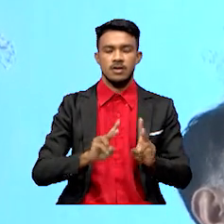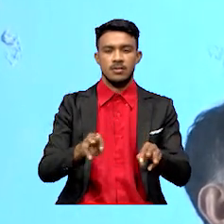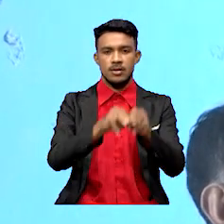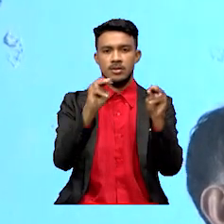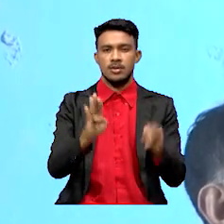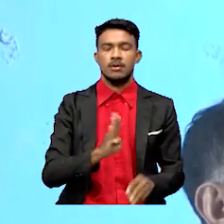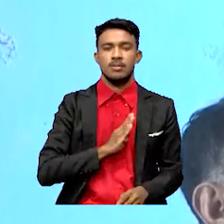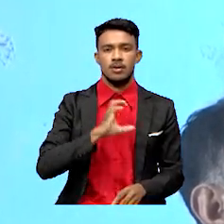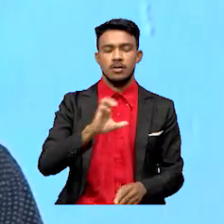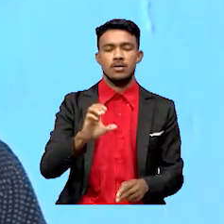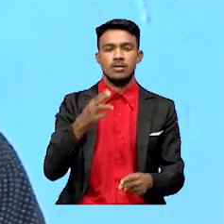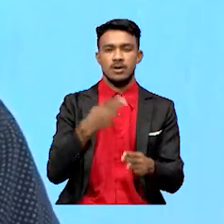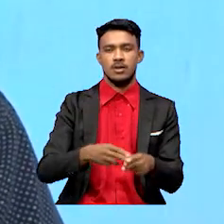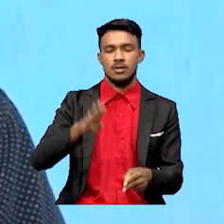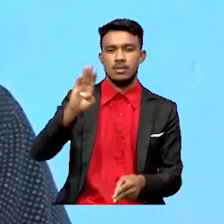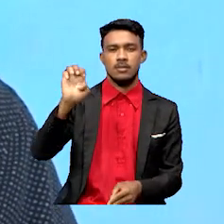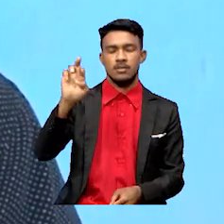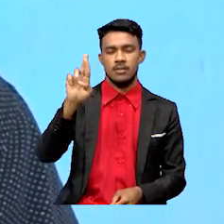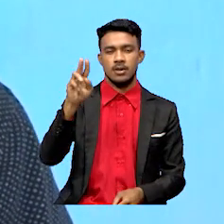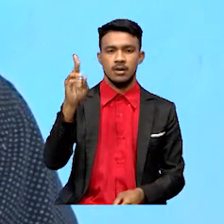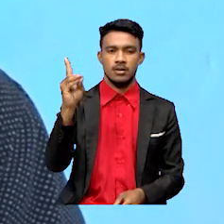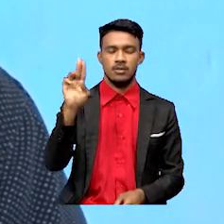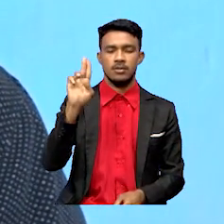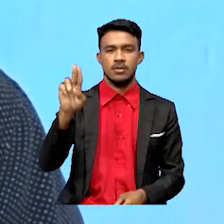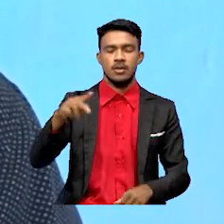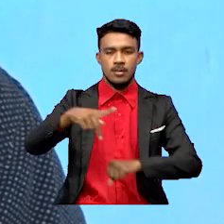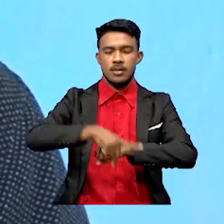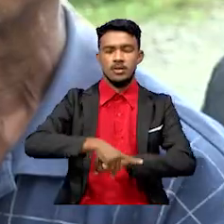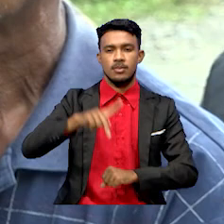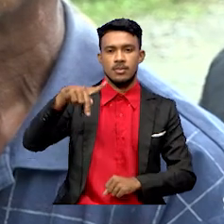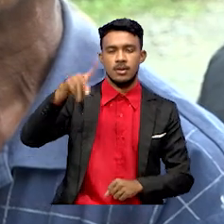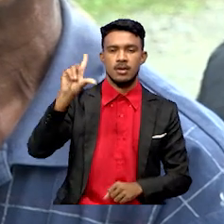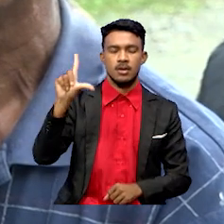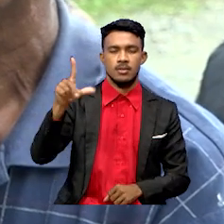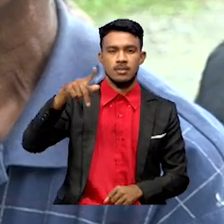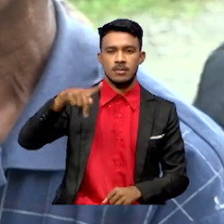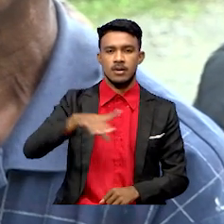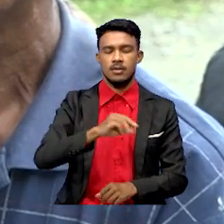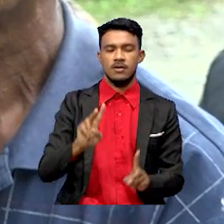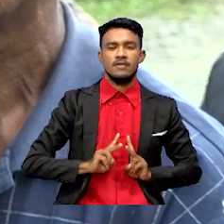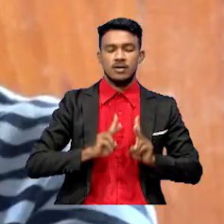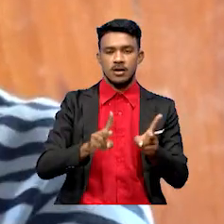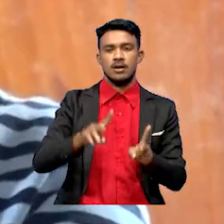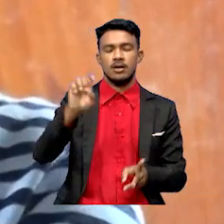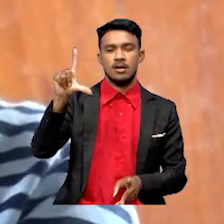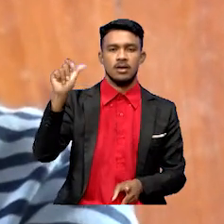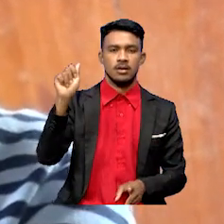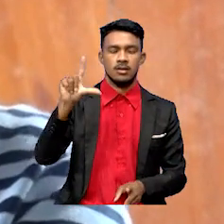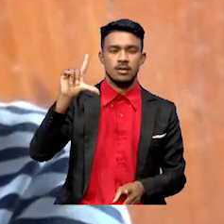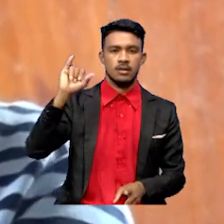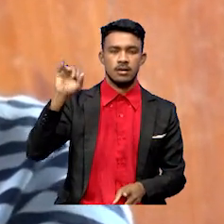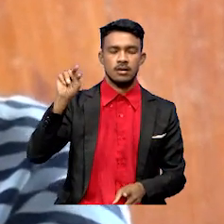Fernando Berdu Guzmão, ex-líder político partido PLP, veterano Alin Laik, Eduardo Belo Soares